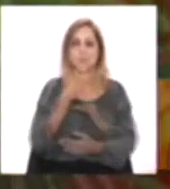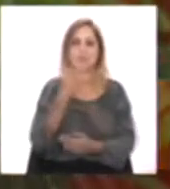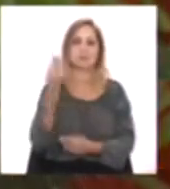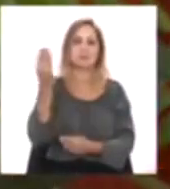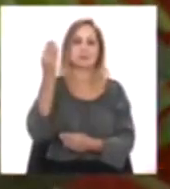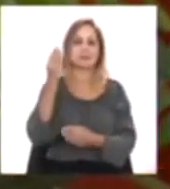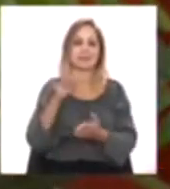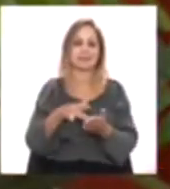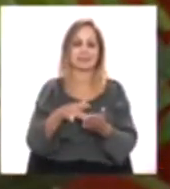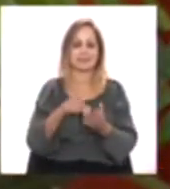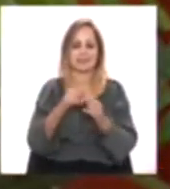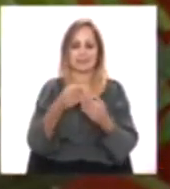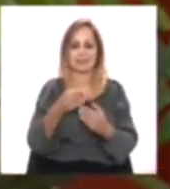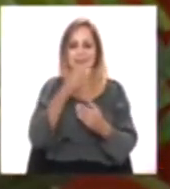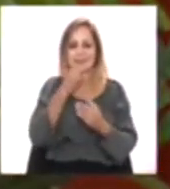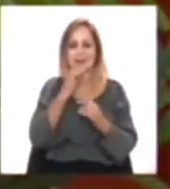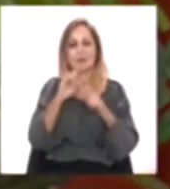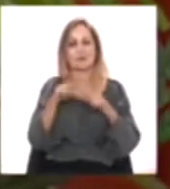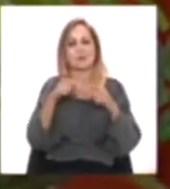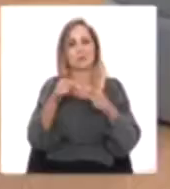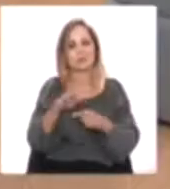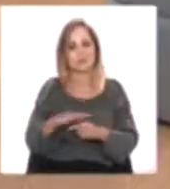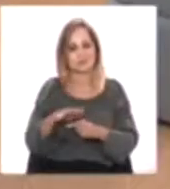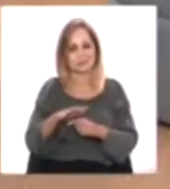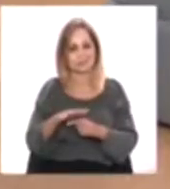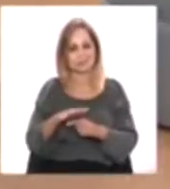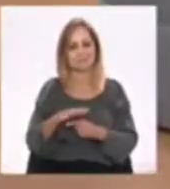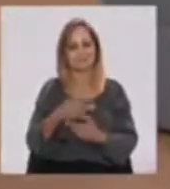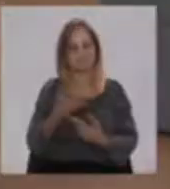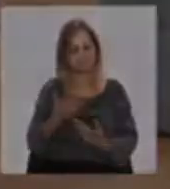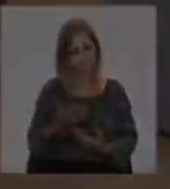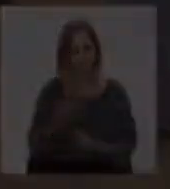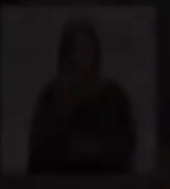Falaremos de outras ocasiões. Temos muito gosto nisso. Obrigado. Muito obrigado. Obrigada. Muito sucesso.